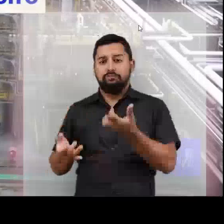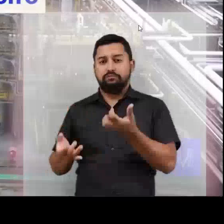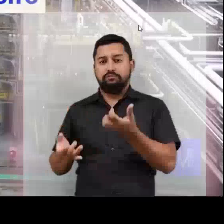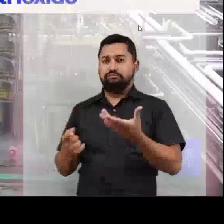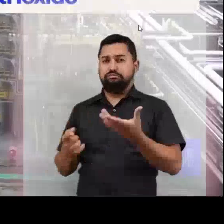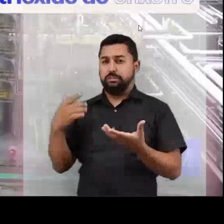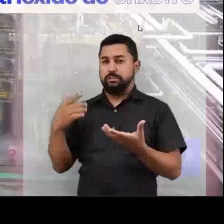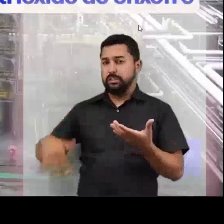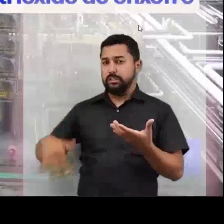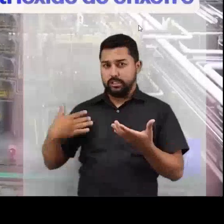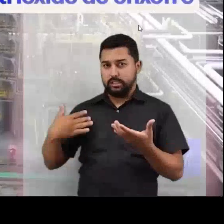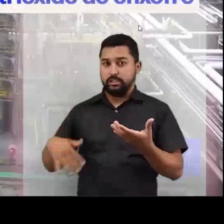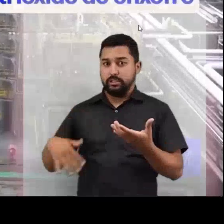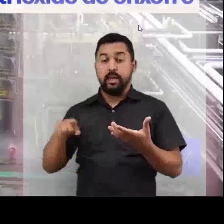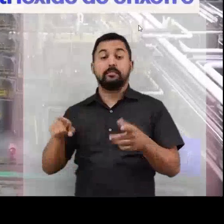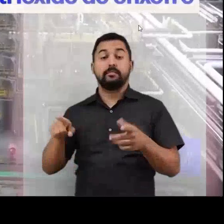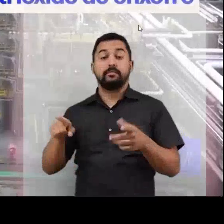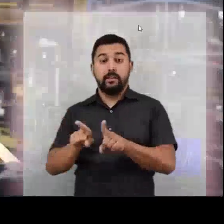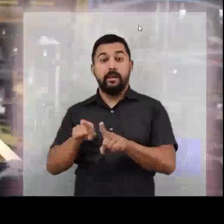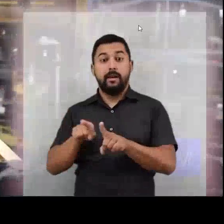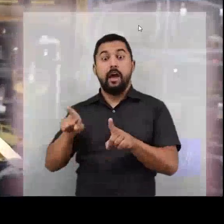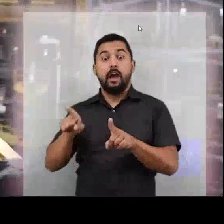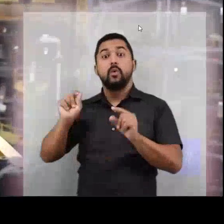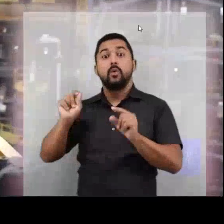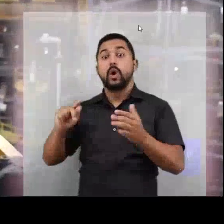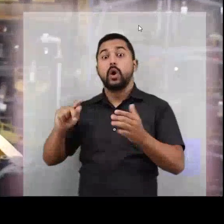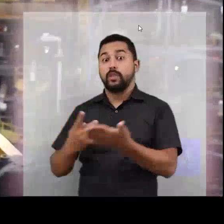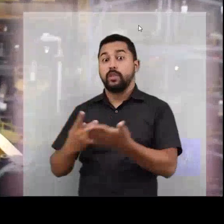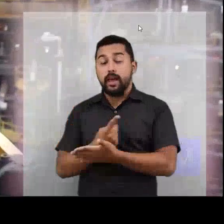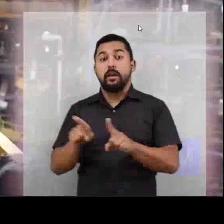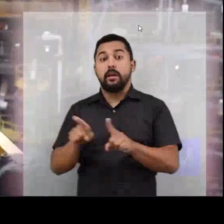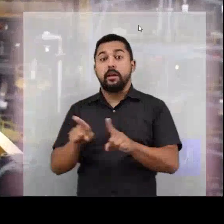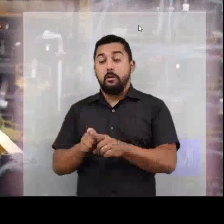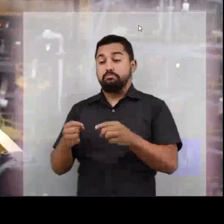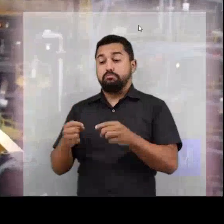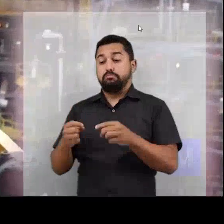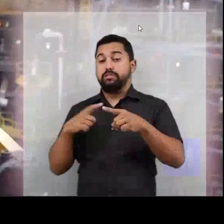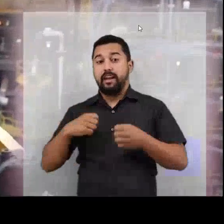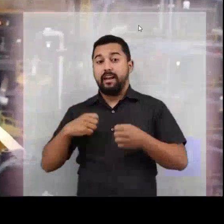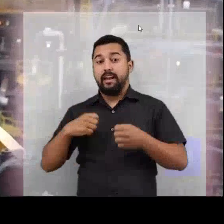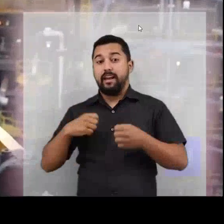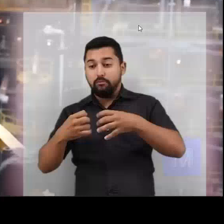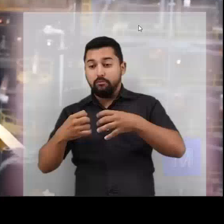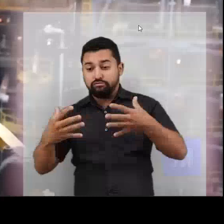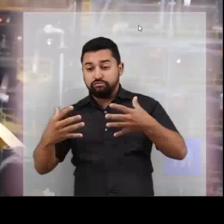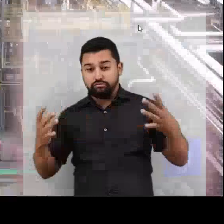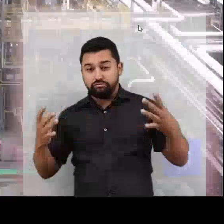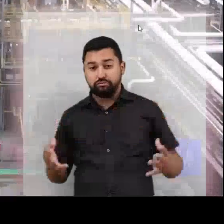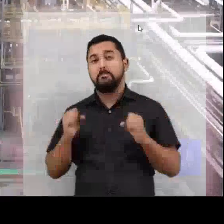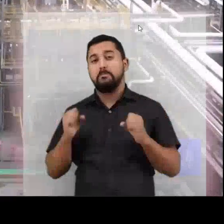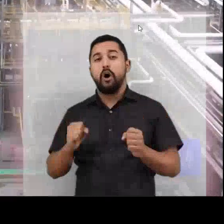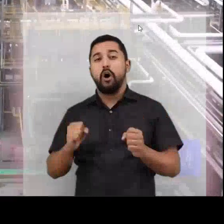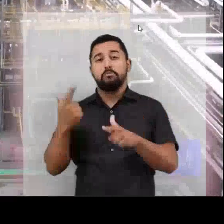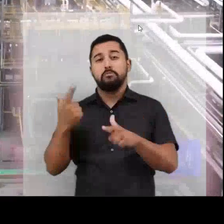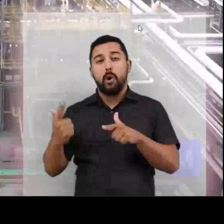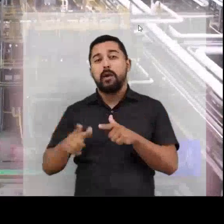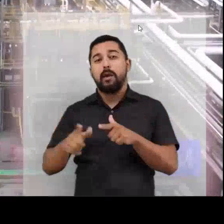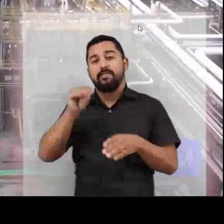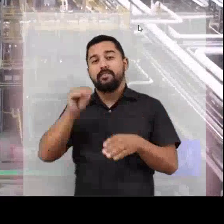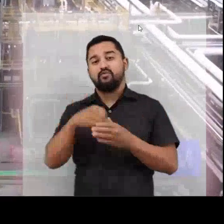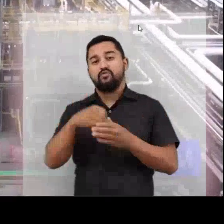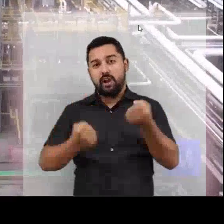libera dióxido e trióxido de enxofre. Além disso, esse enxofre aumenta a quantidade de fumaça emitida pelos motores e ainda pode danificar